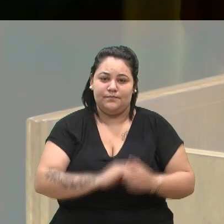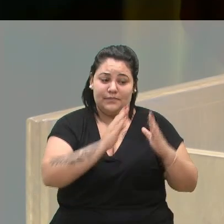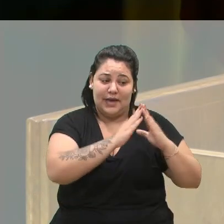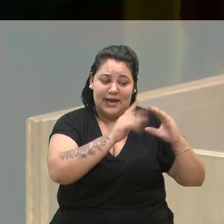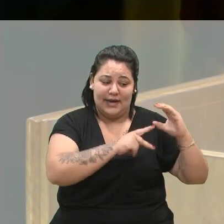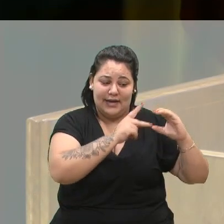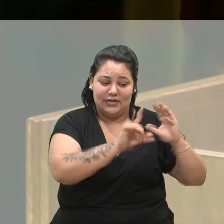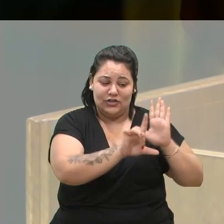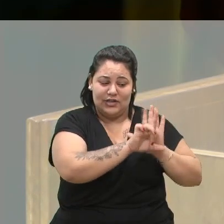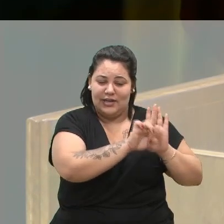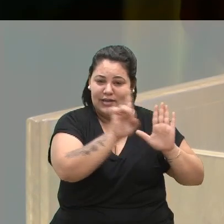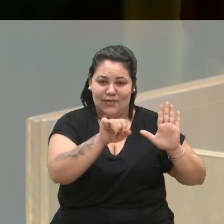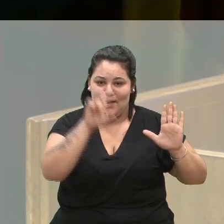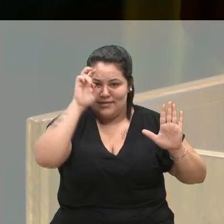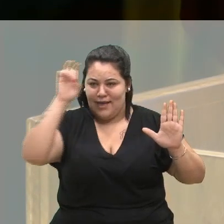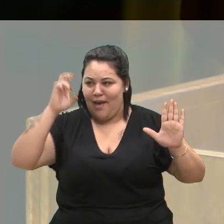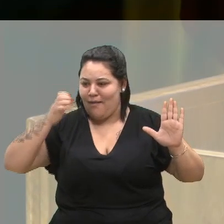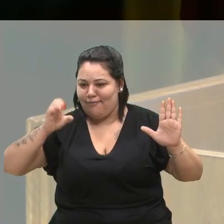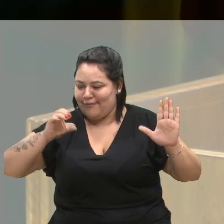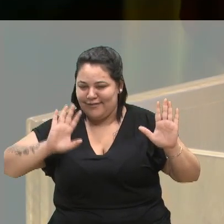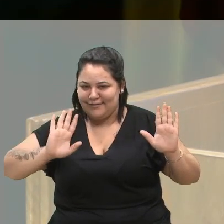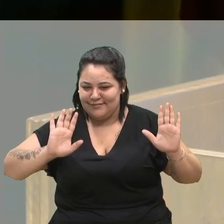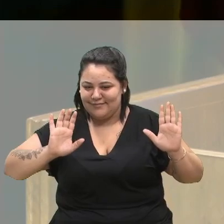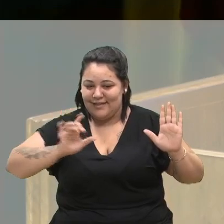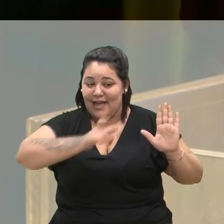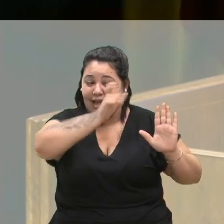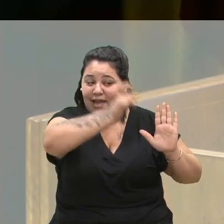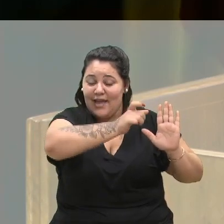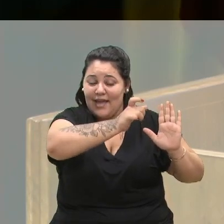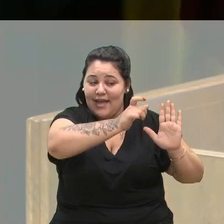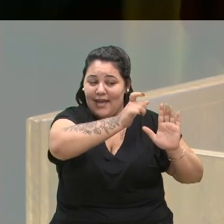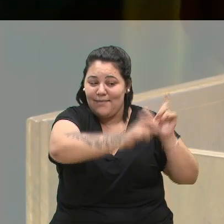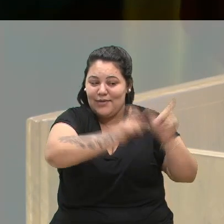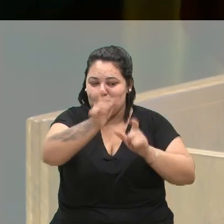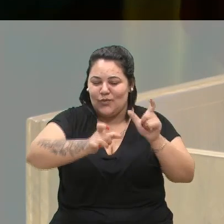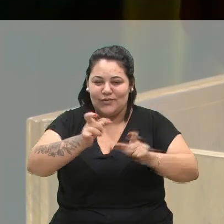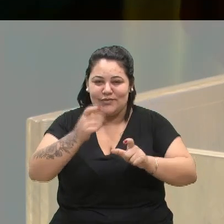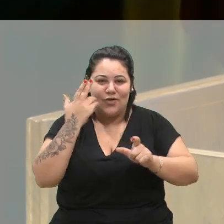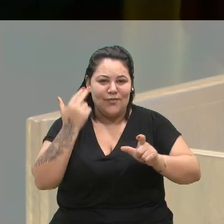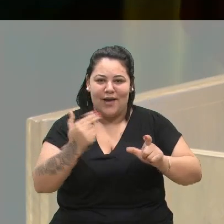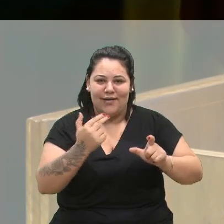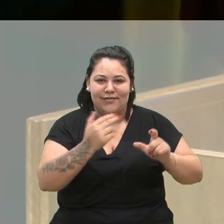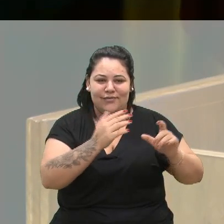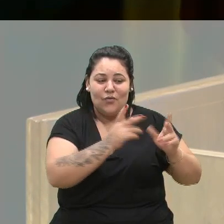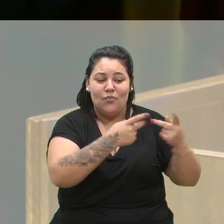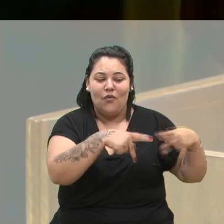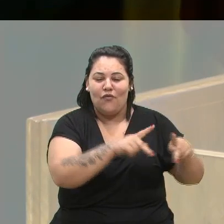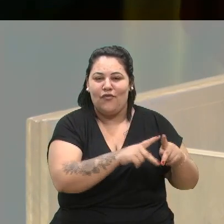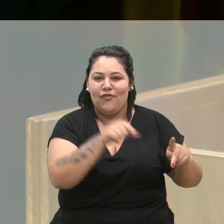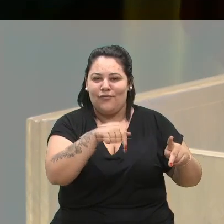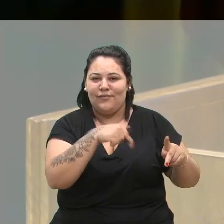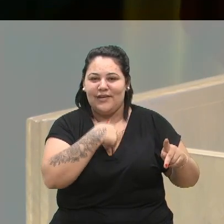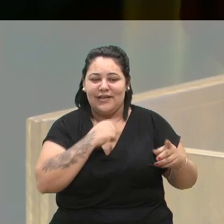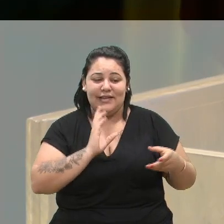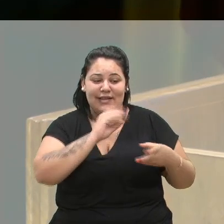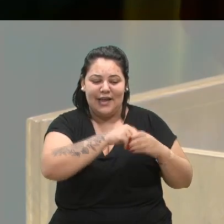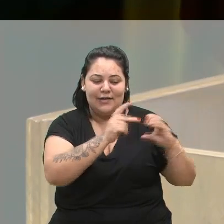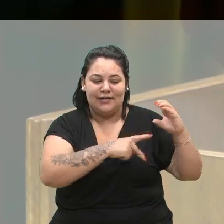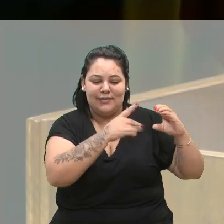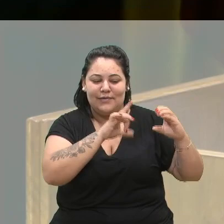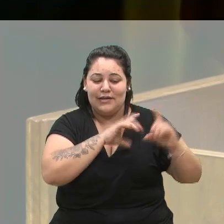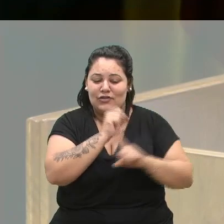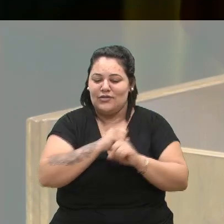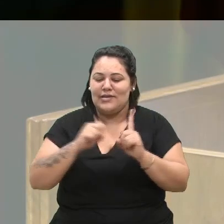casa de sábios cientistas, é uma casa do povo. E nela se espelha a sociedade com todas as suas virtudes e